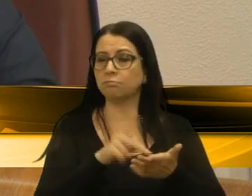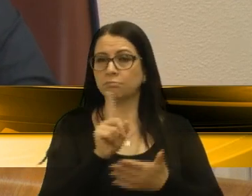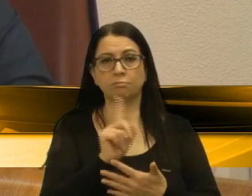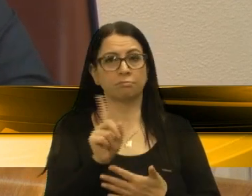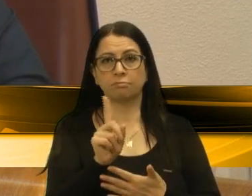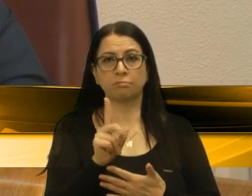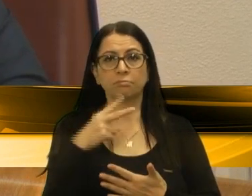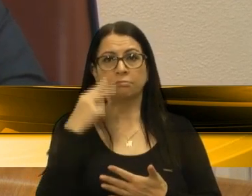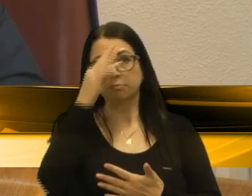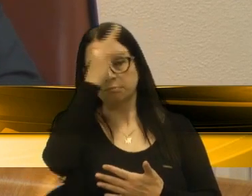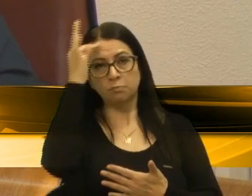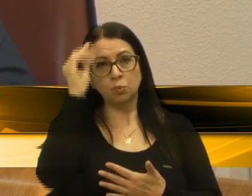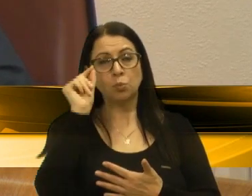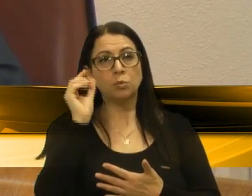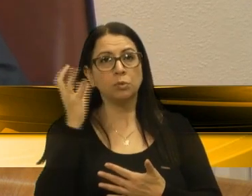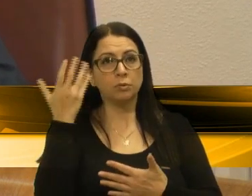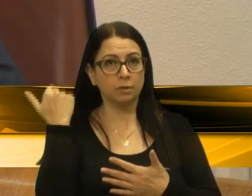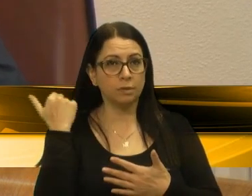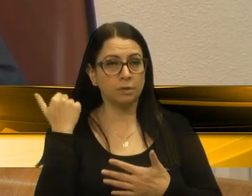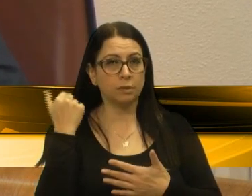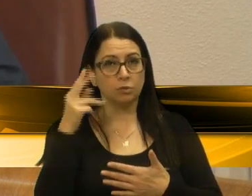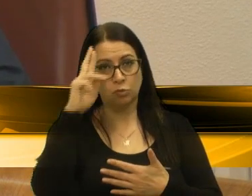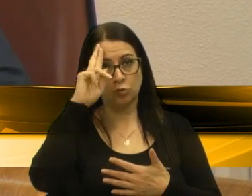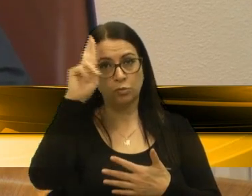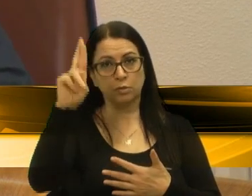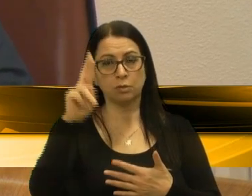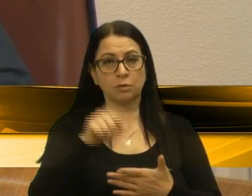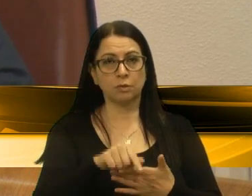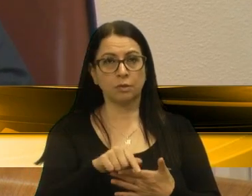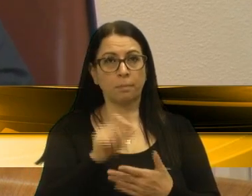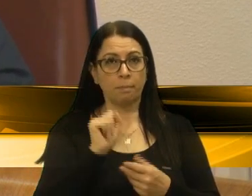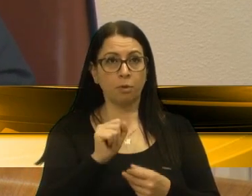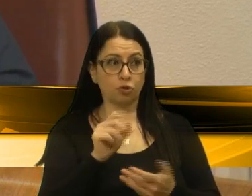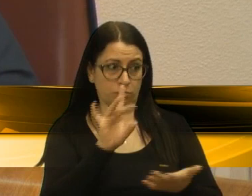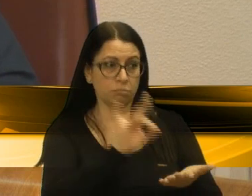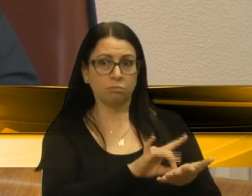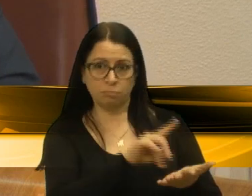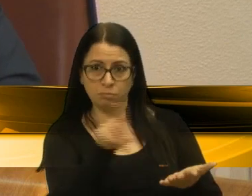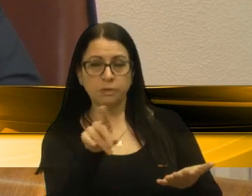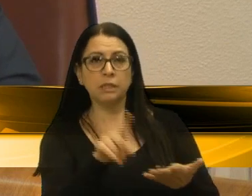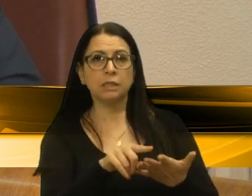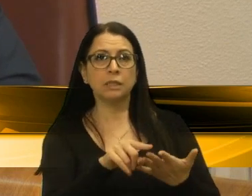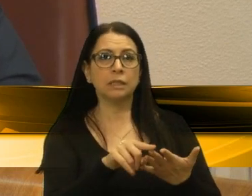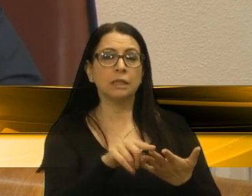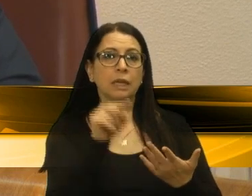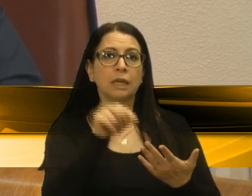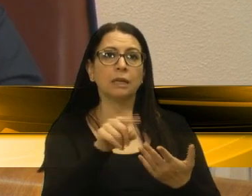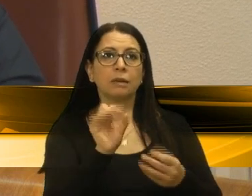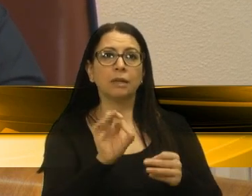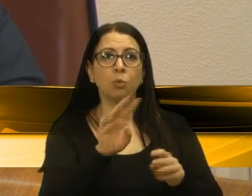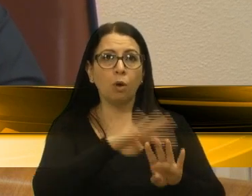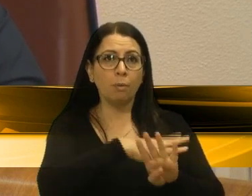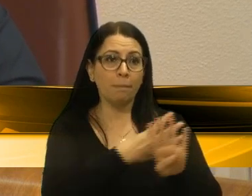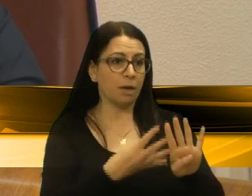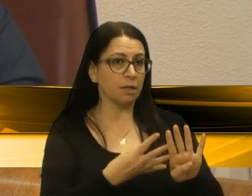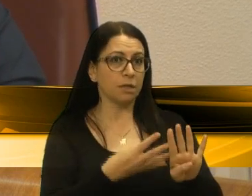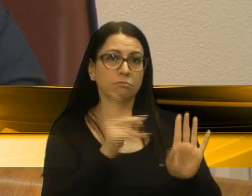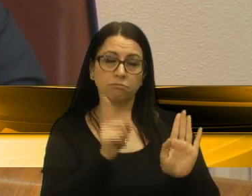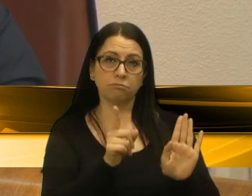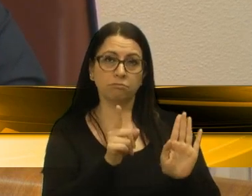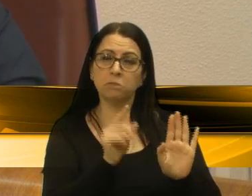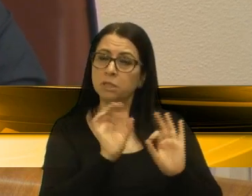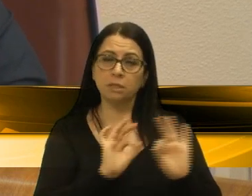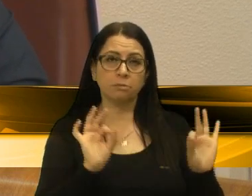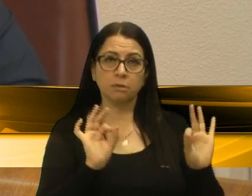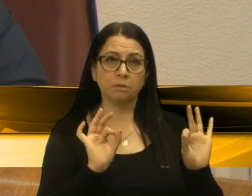técnico teve naquela ocasião. Nos dias de hoje, aquela licitação tem fortes indícios de direcionamento. Olha o que eu estou dizendo.